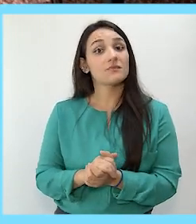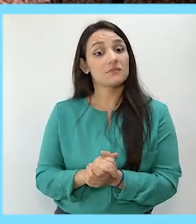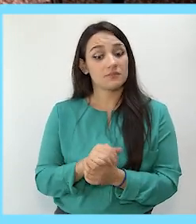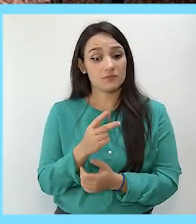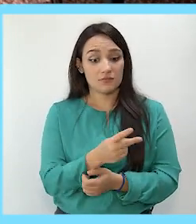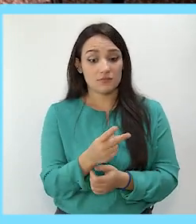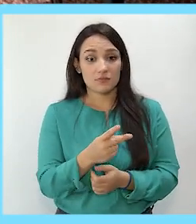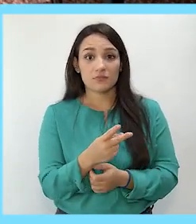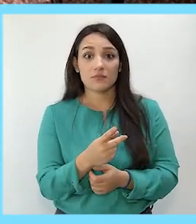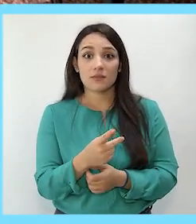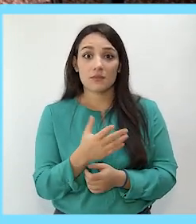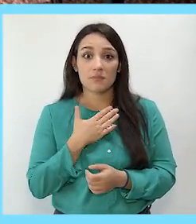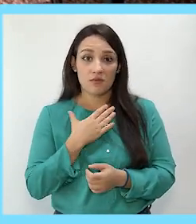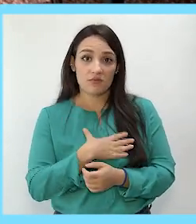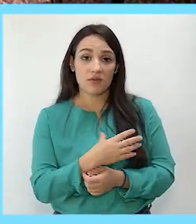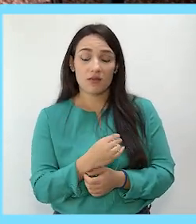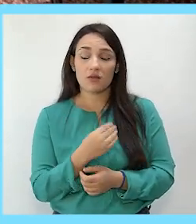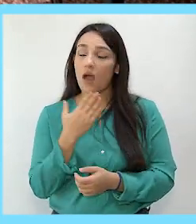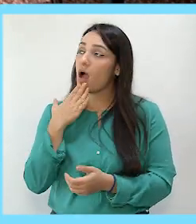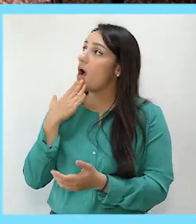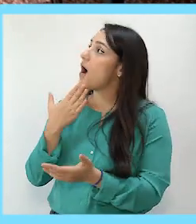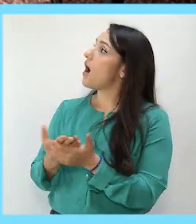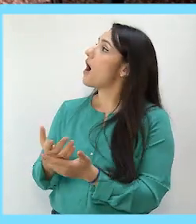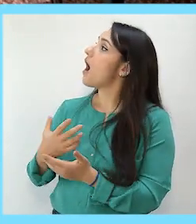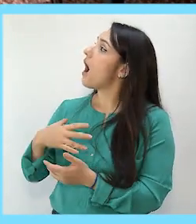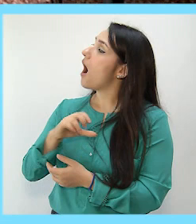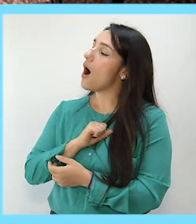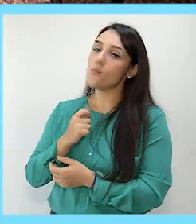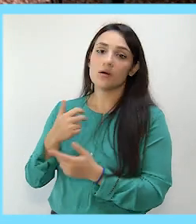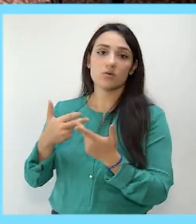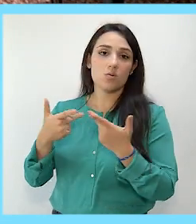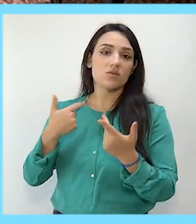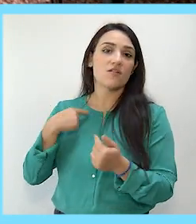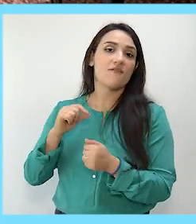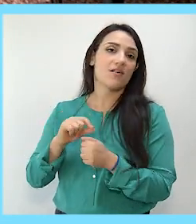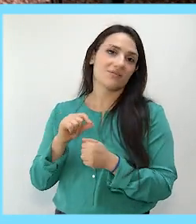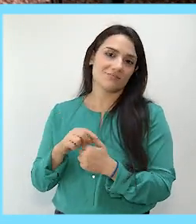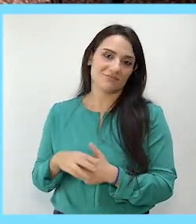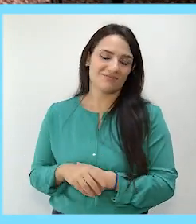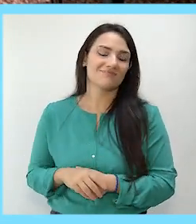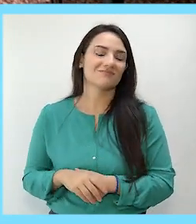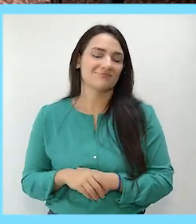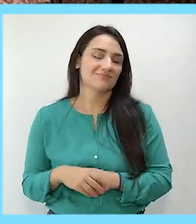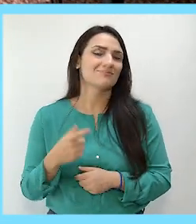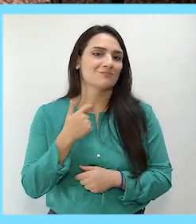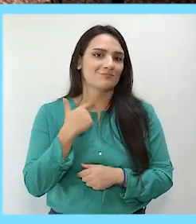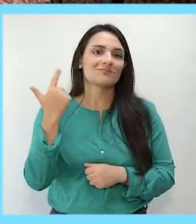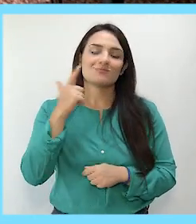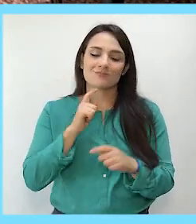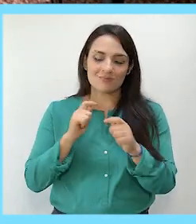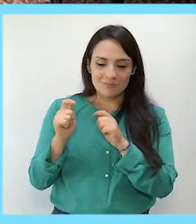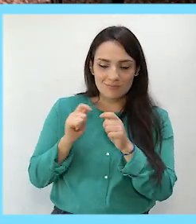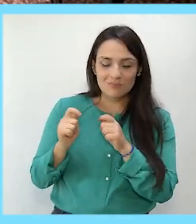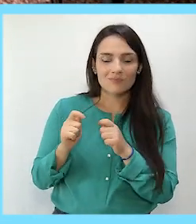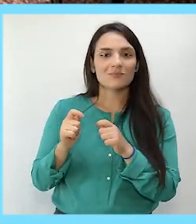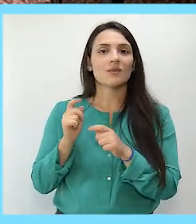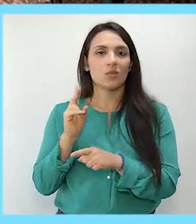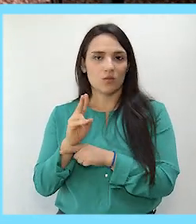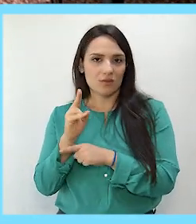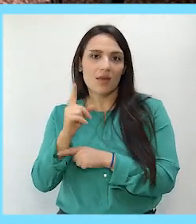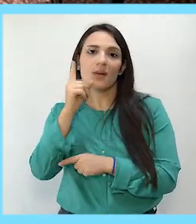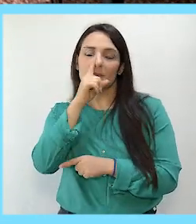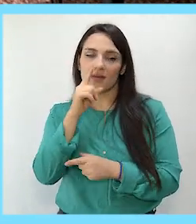gostam, eles me admiram muito pelo que eu faço. Eles têm um respeito muito grande, Benhur. Então, assim, eu acho que eu consigo administrar bem minha